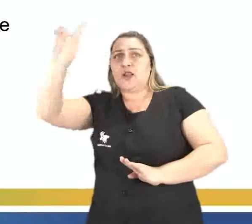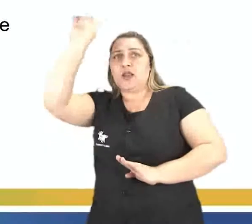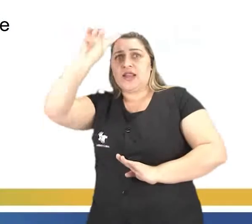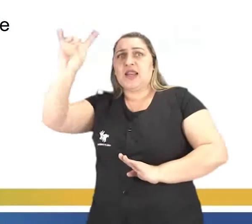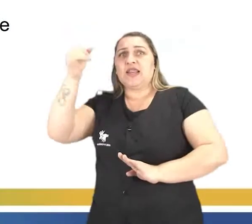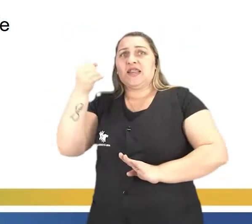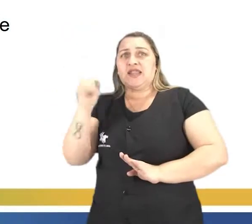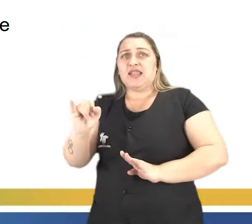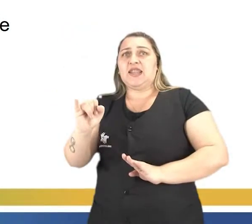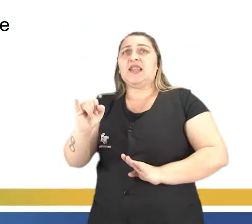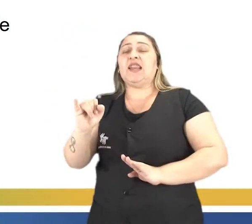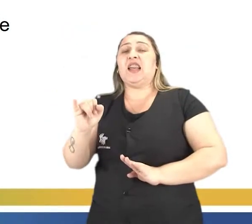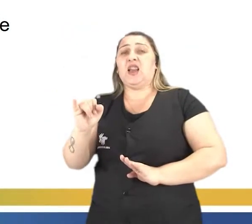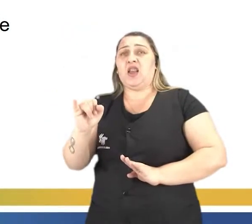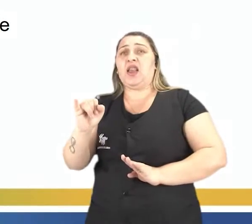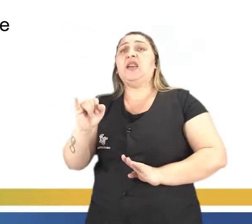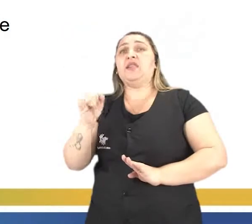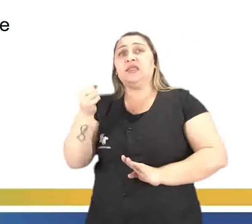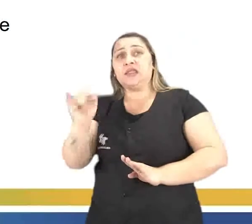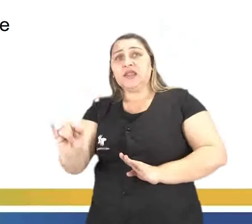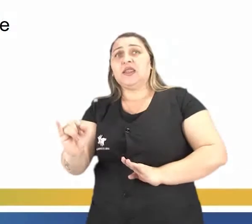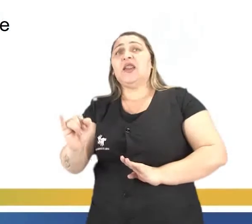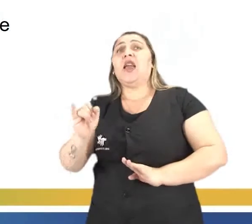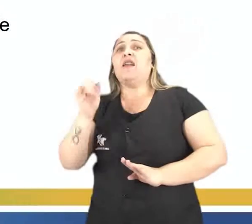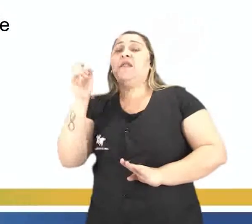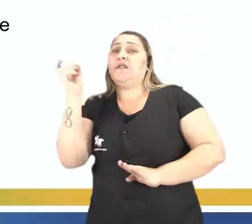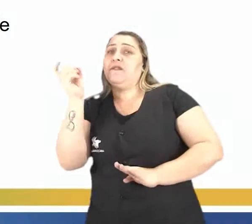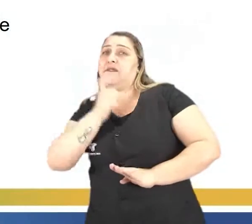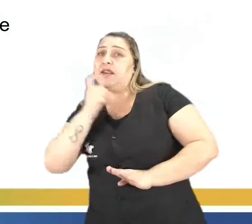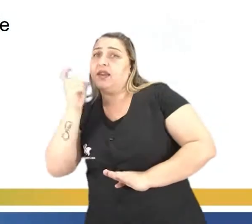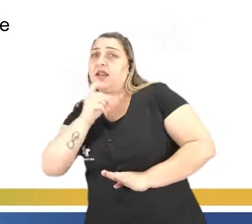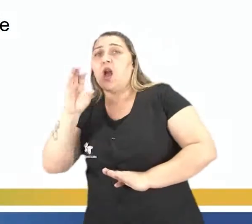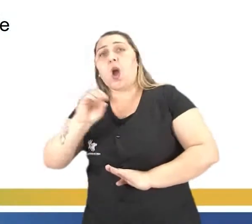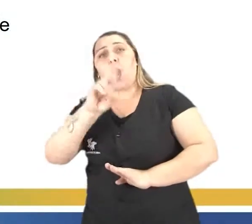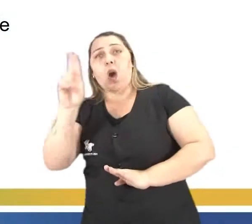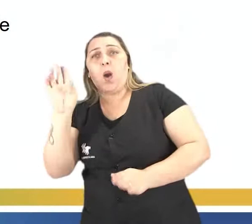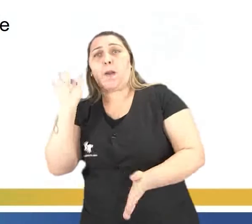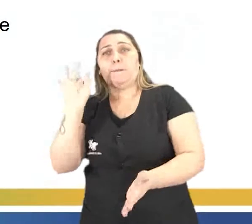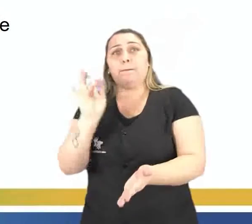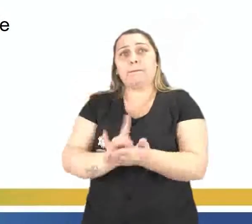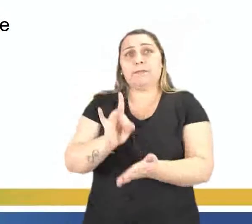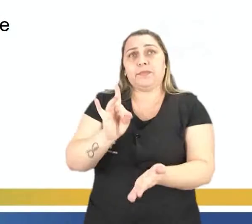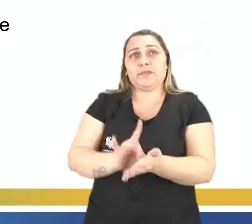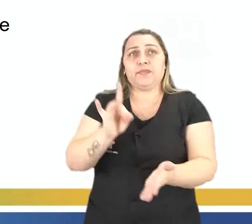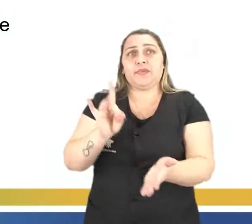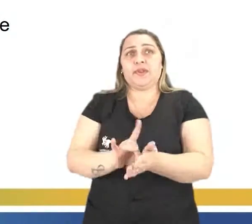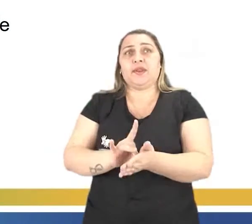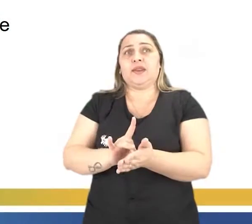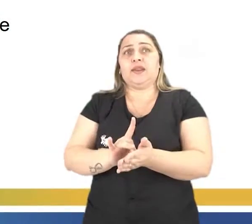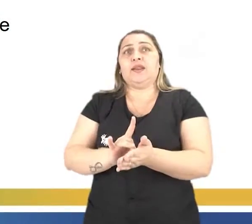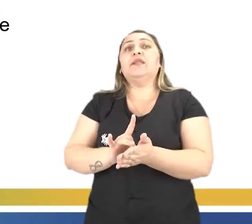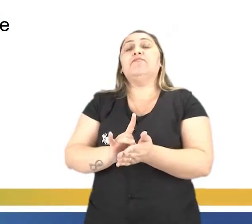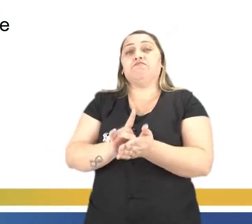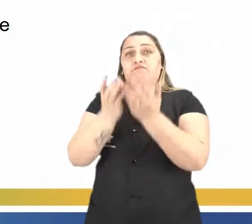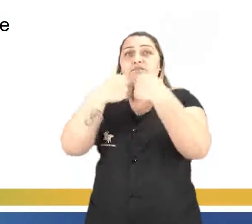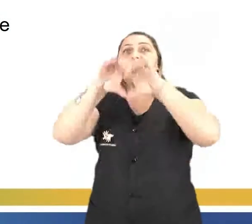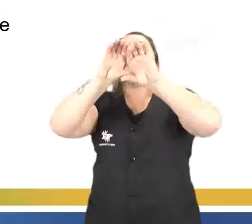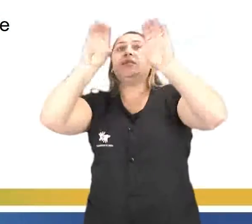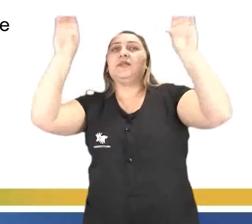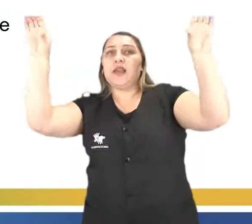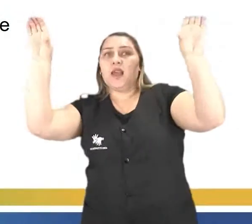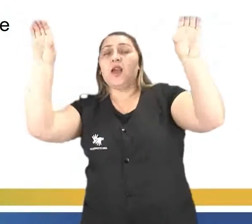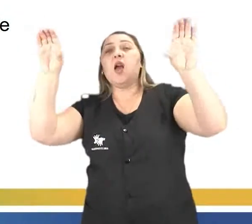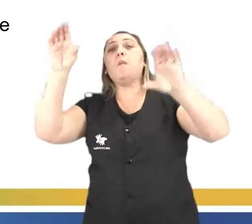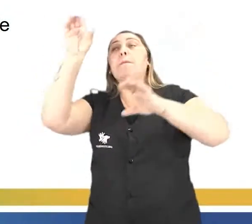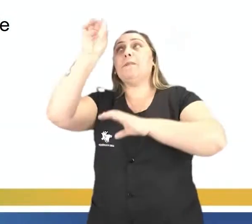eu deliro ou se é verdade, tanto ou perante os céus. Tá bom? Então,